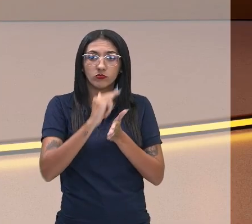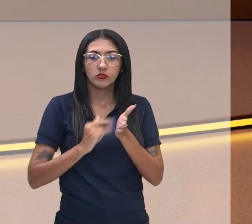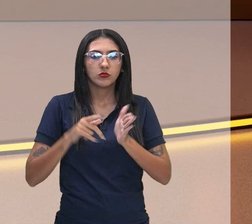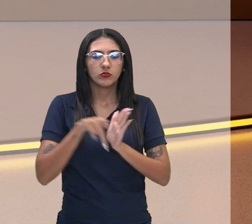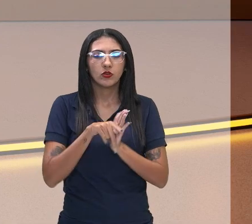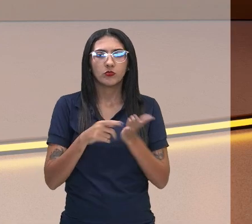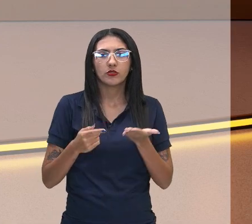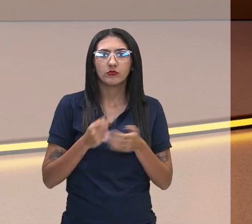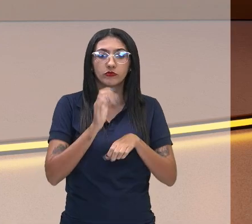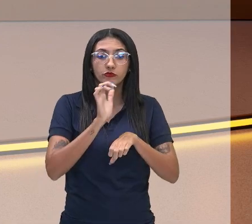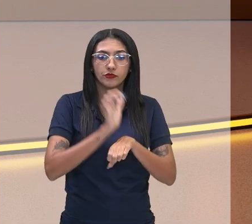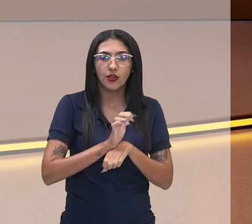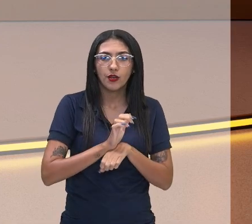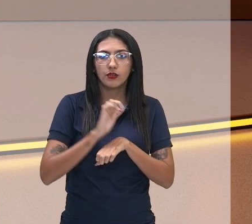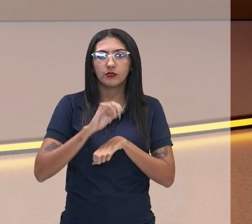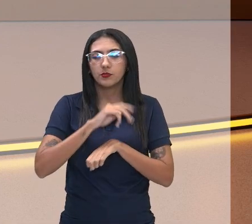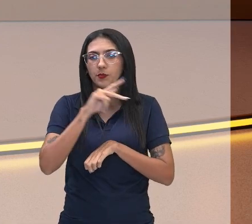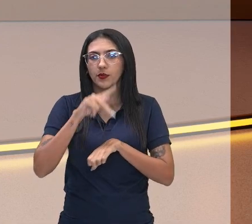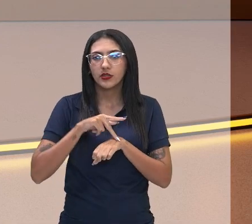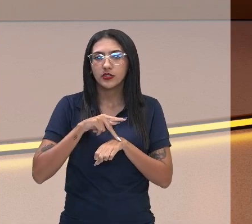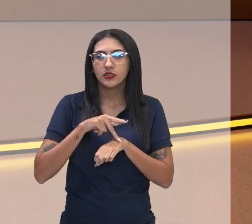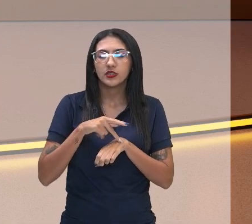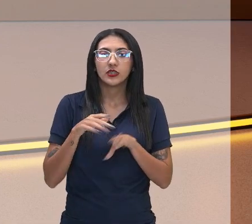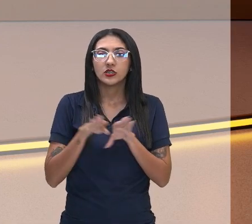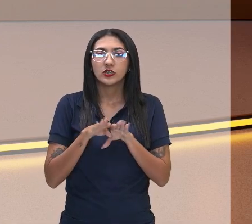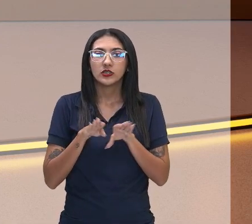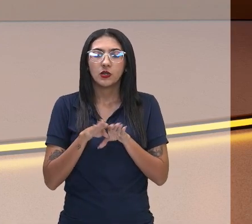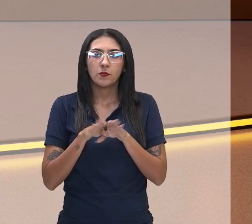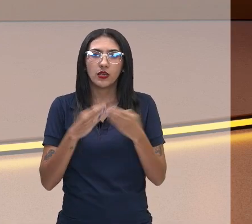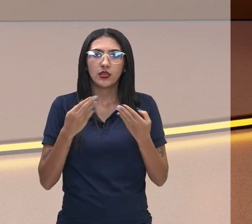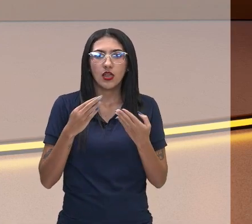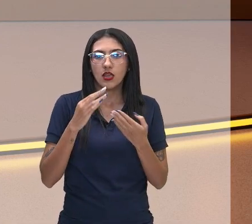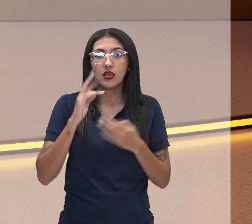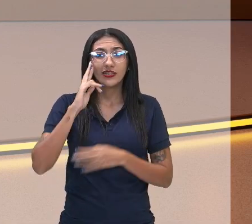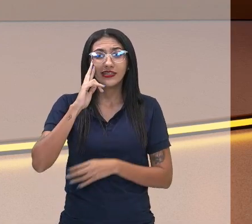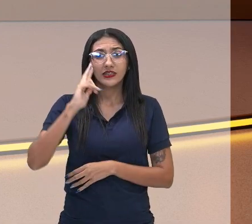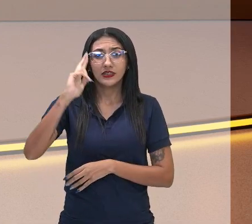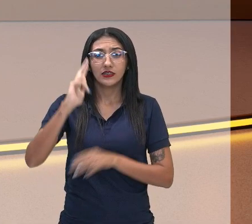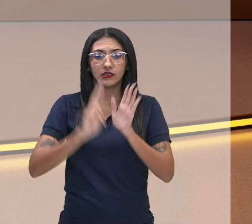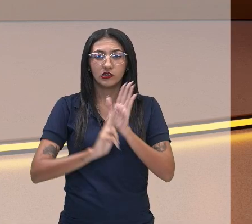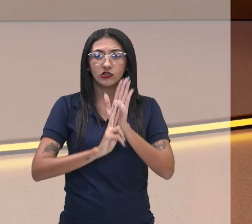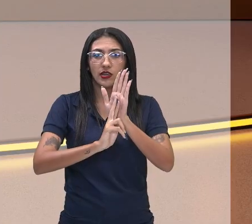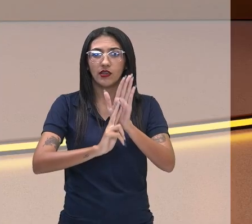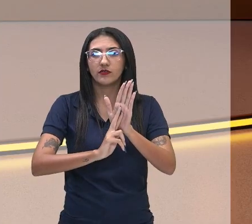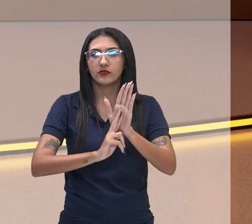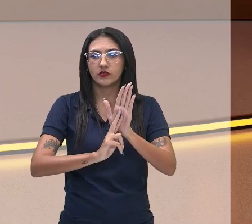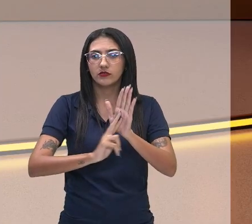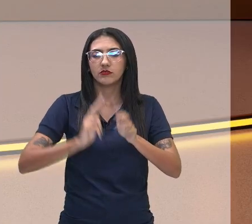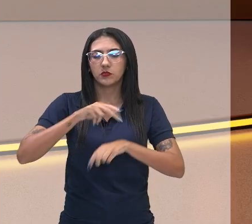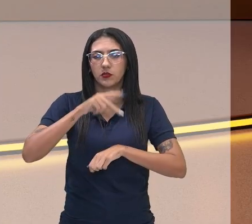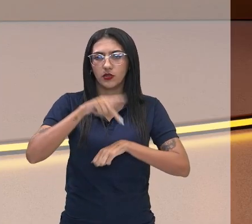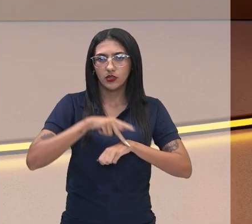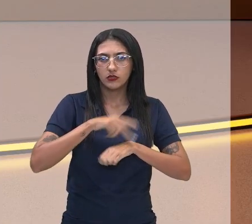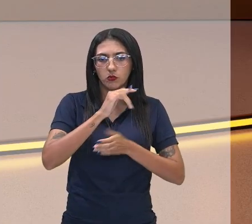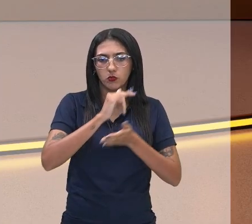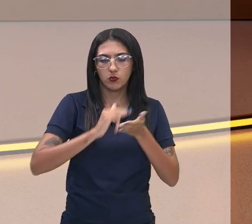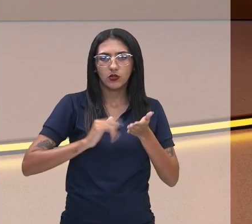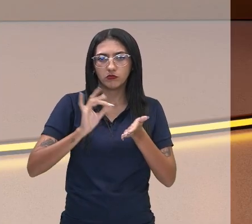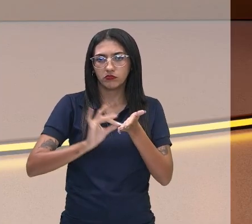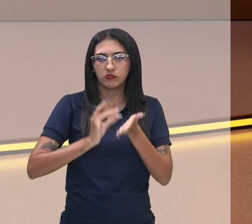Estado, documento entre autoridades de Estado. Então, né,